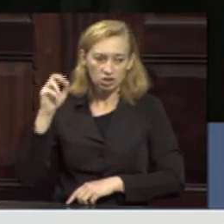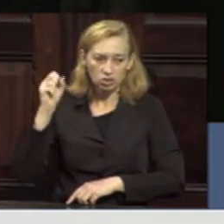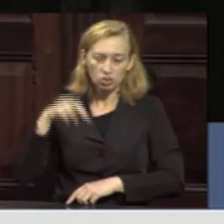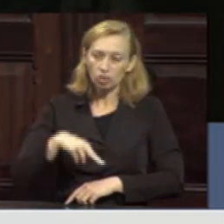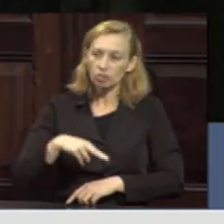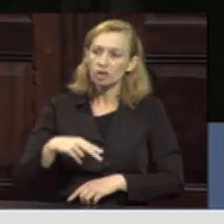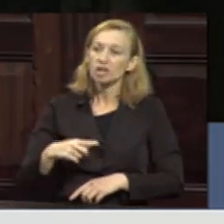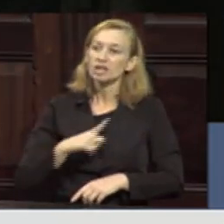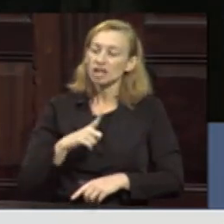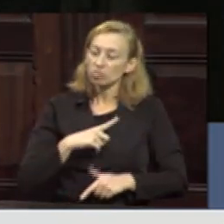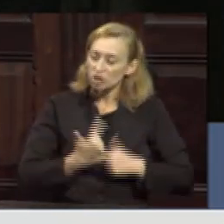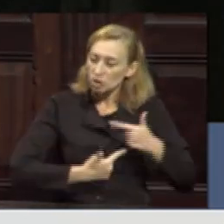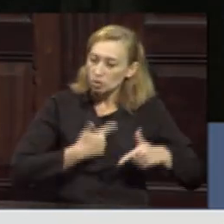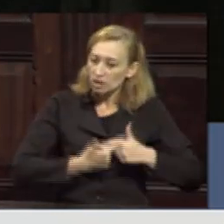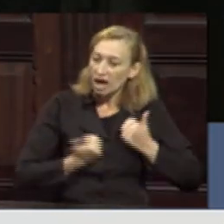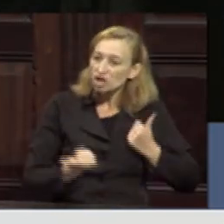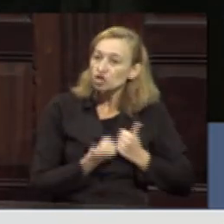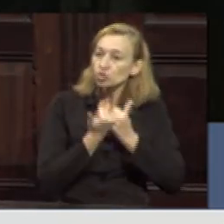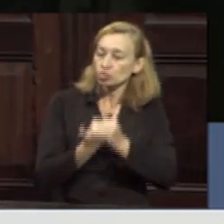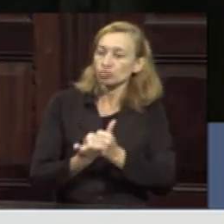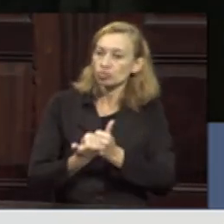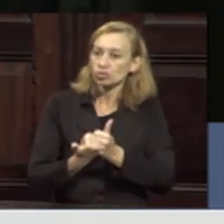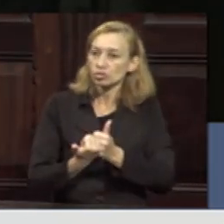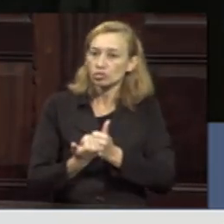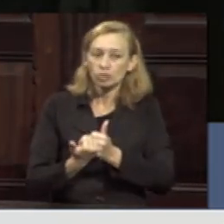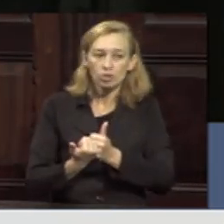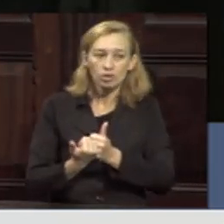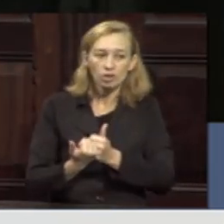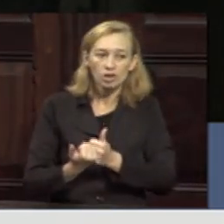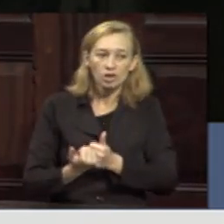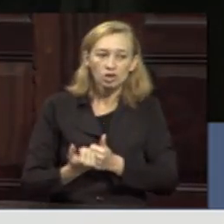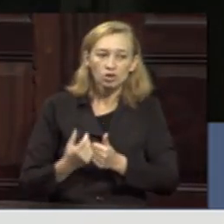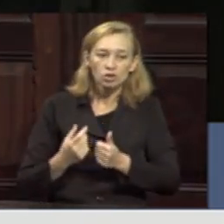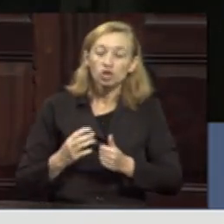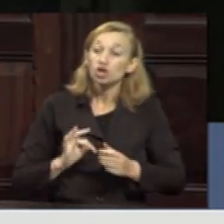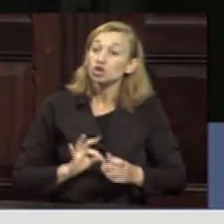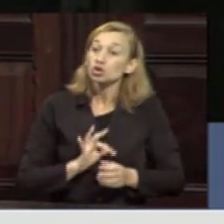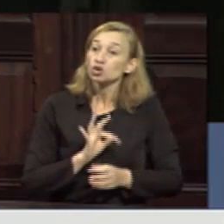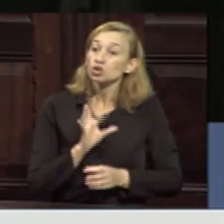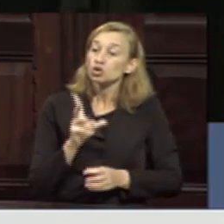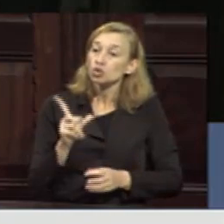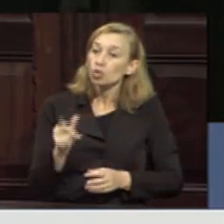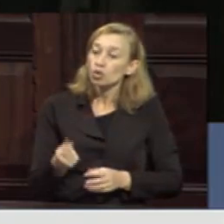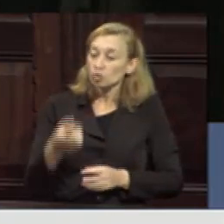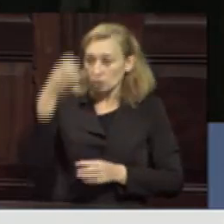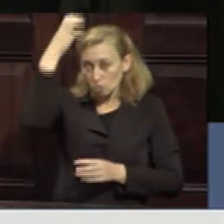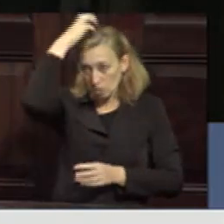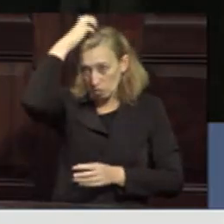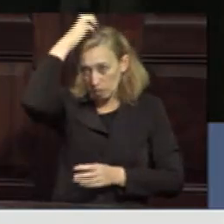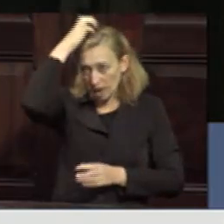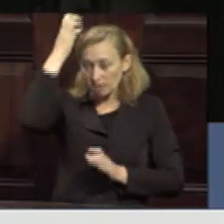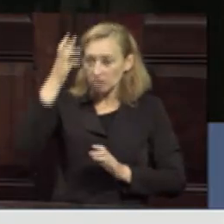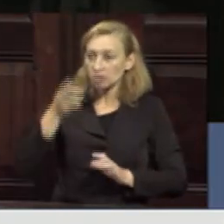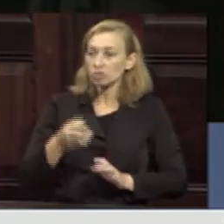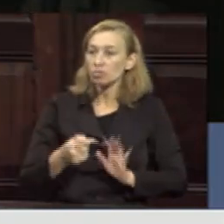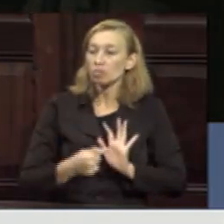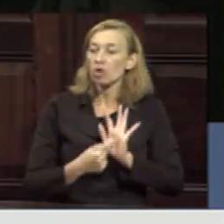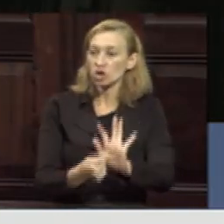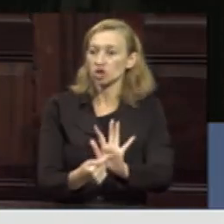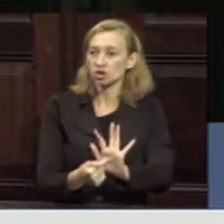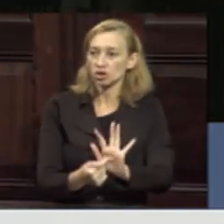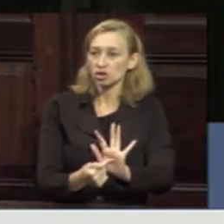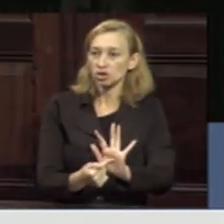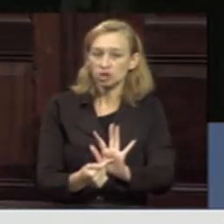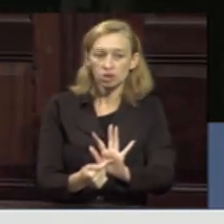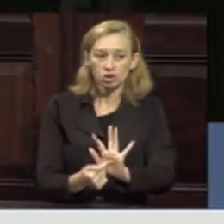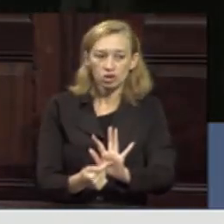mais firmemente por duas questões: para que seja apurado, porque todos os indícios são de uma execução. E